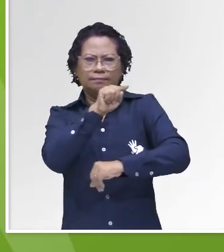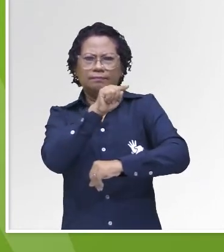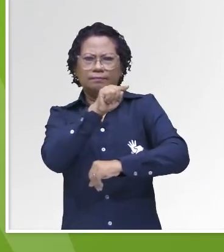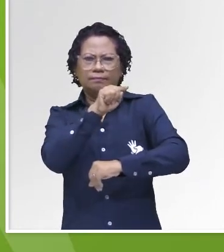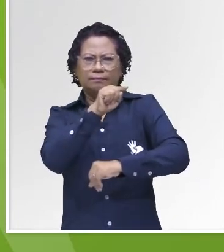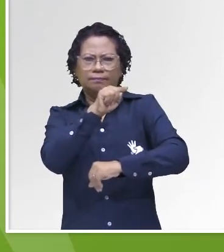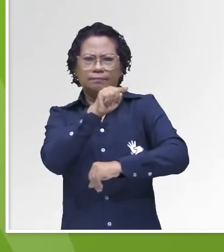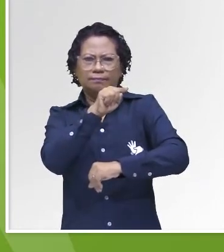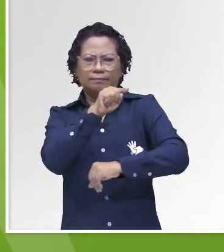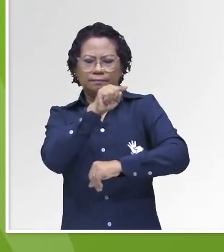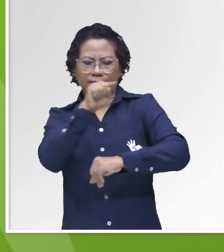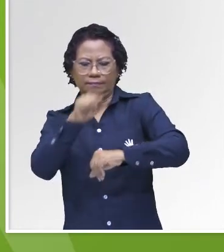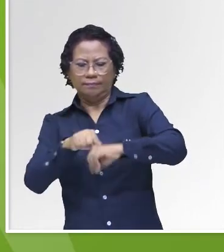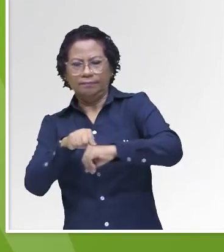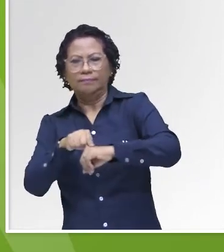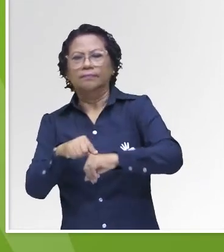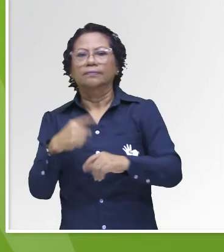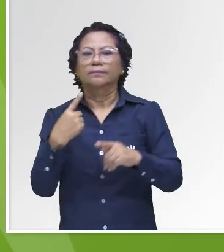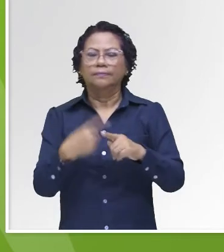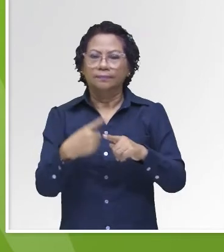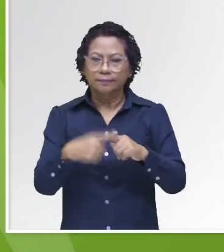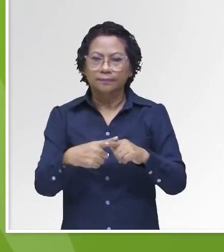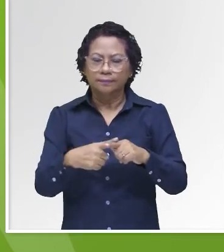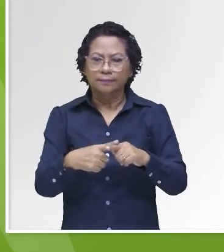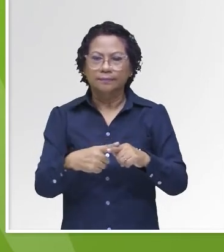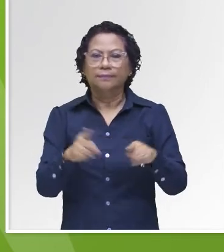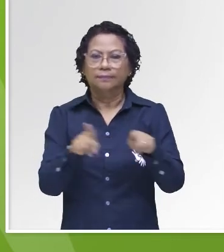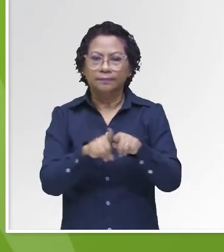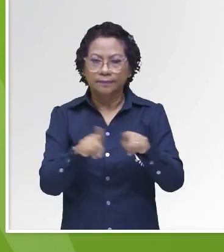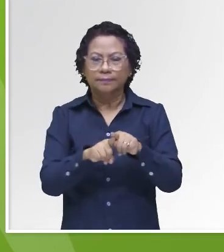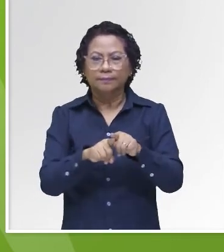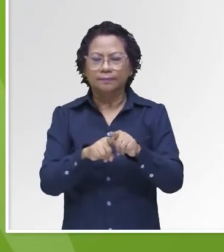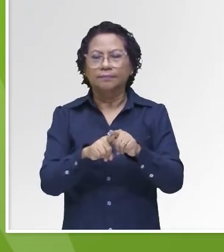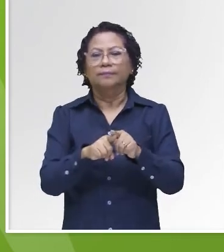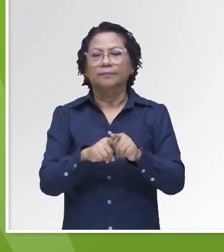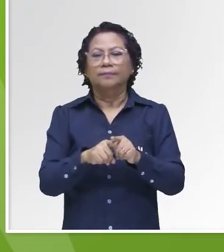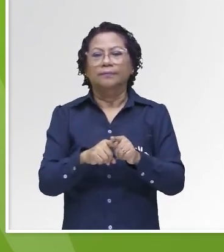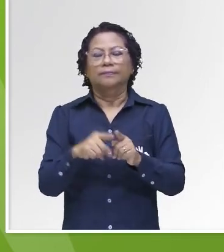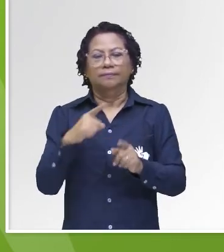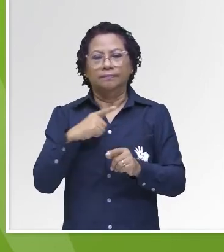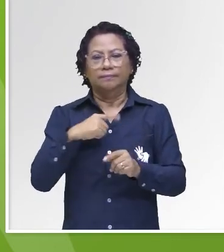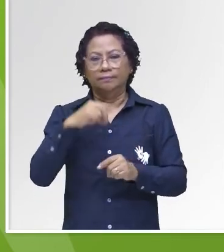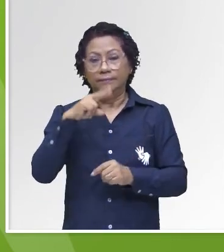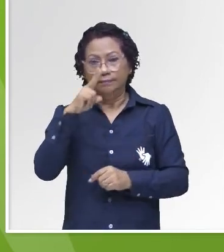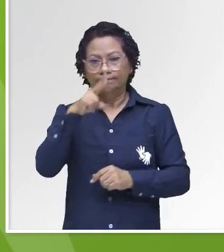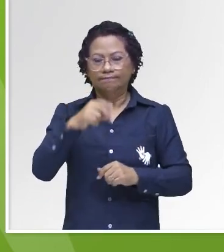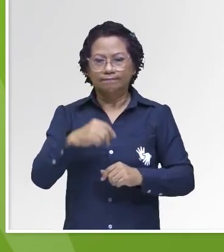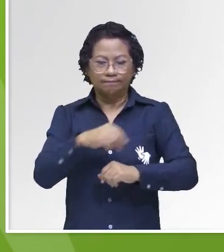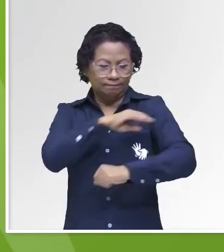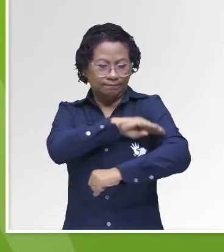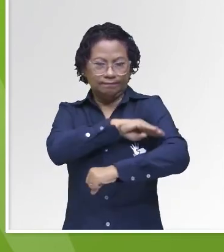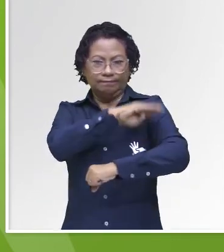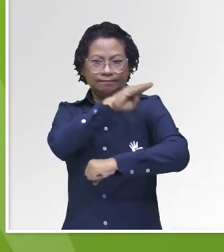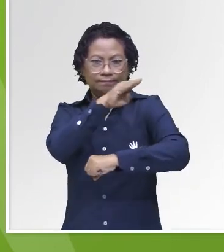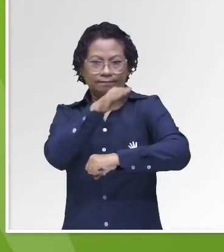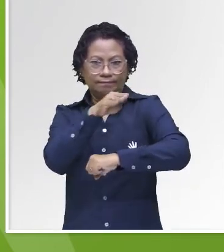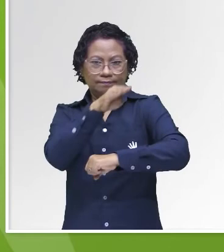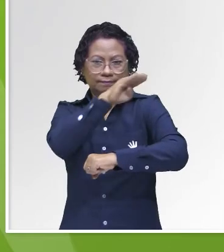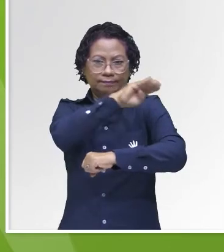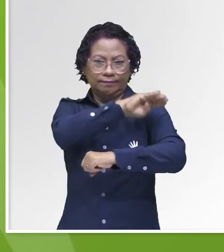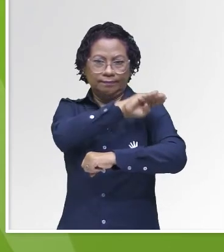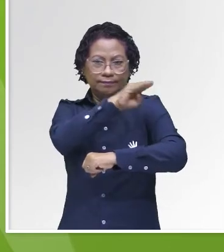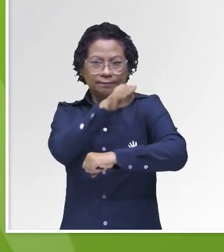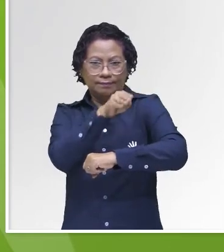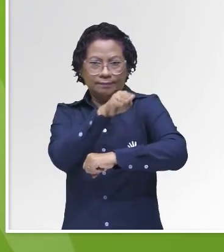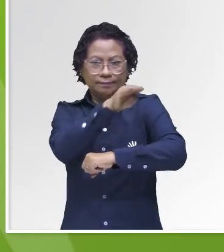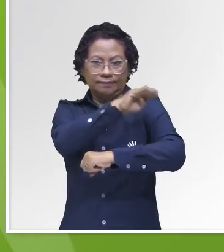na horizontal? Porque o corpo também está indo para frente. Ou seja, ele está subindo e indo um pouquinho para frente. Subindo e indo um pouquinho